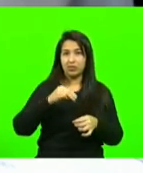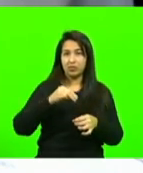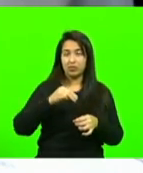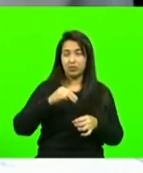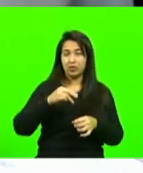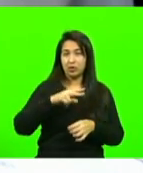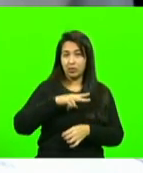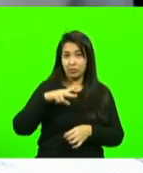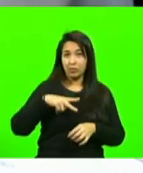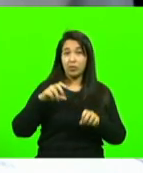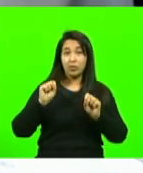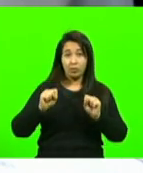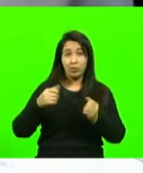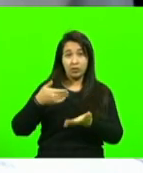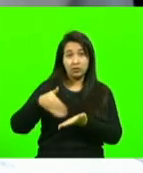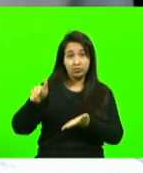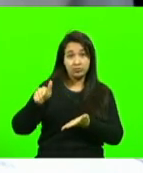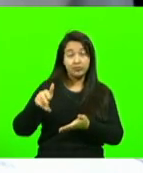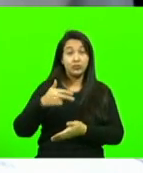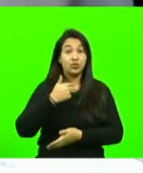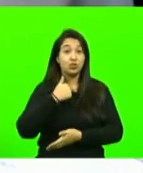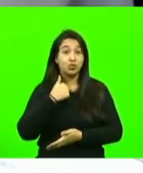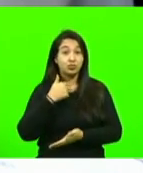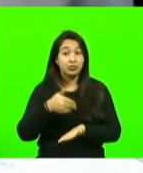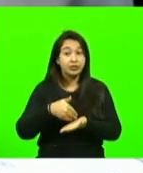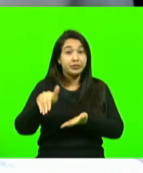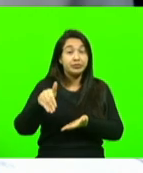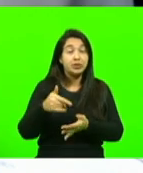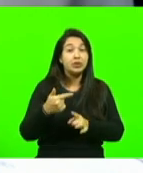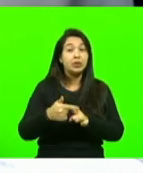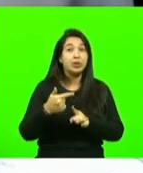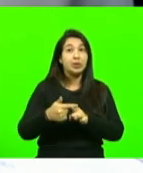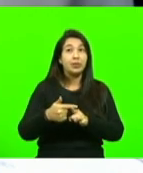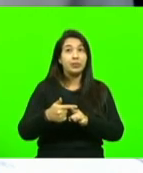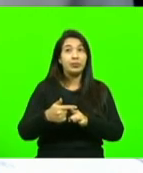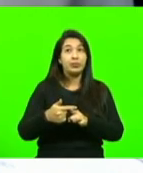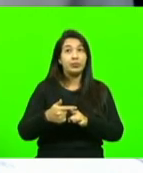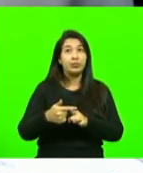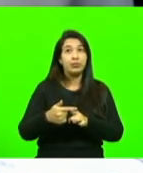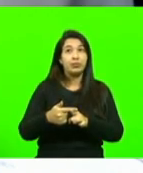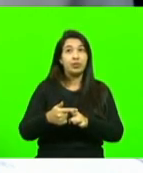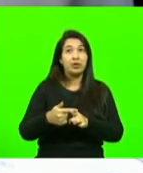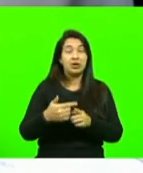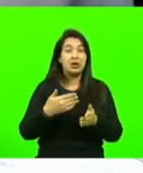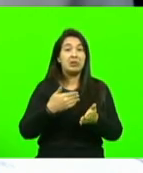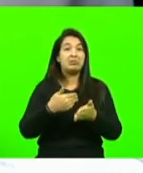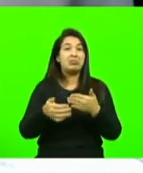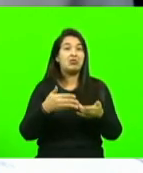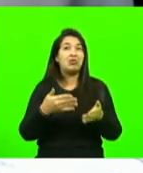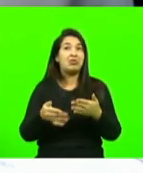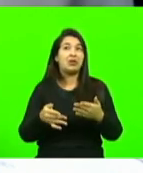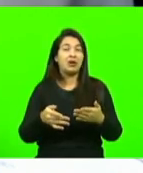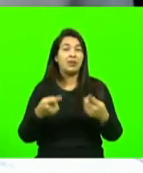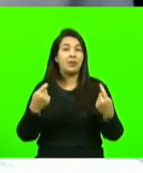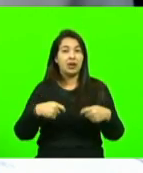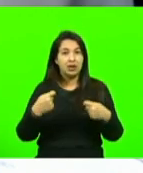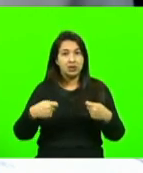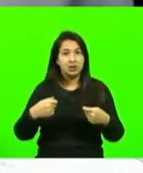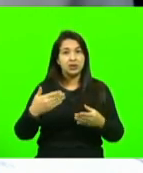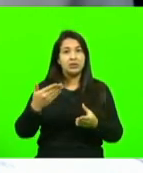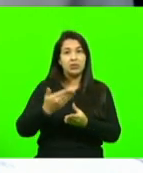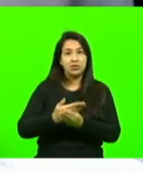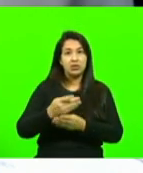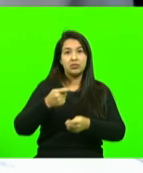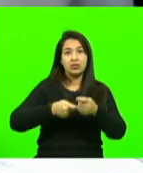ser demitidos porque eles não podem ser demitidos pela sua pela cor dos olhos como a gente costuma brincar você tem que ter um processo administrativo